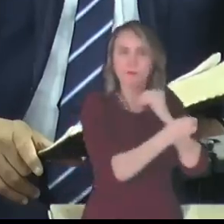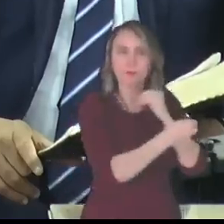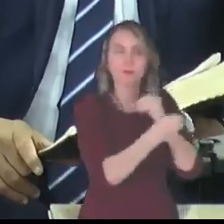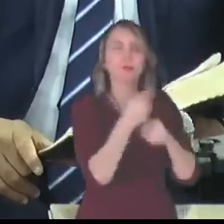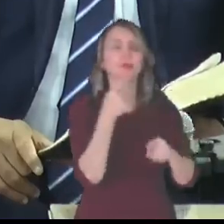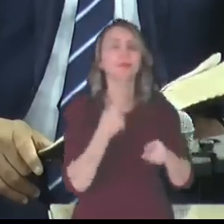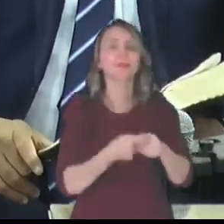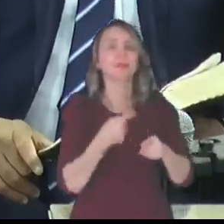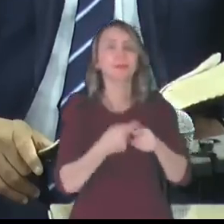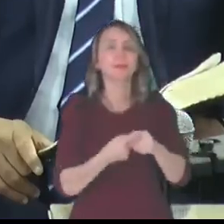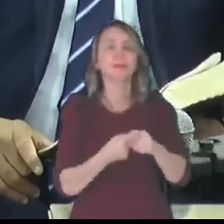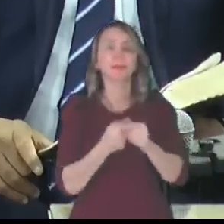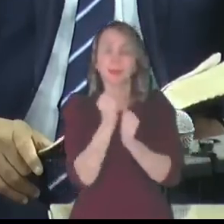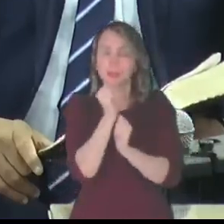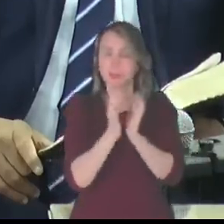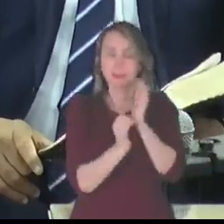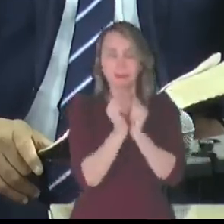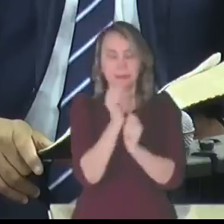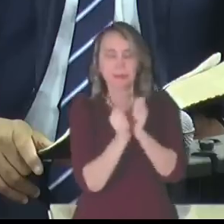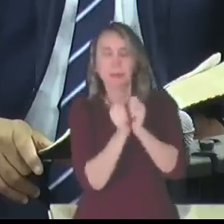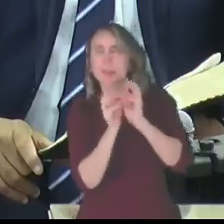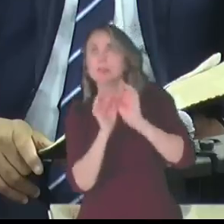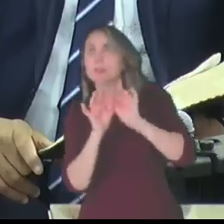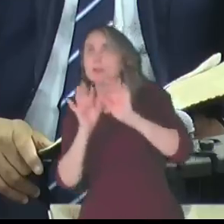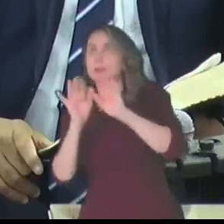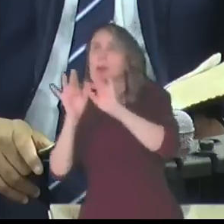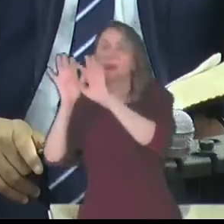vai subir até a presença de Deus